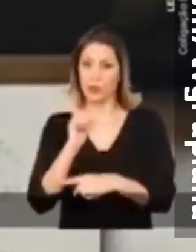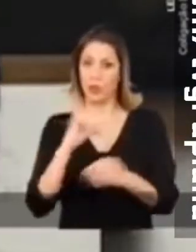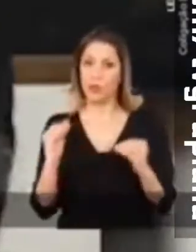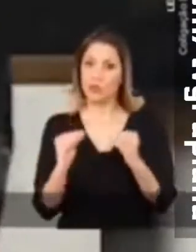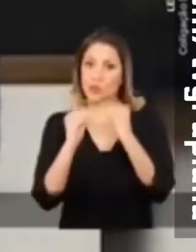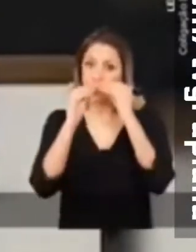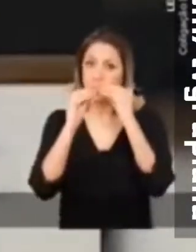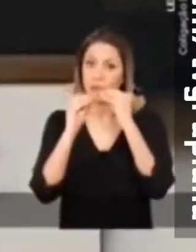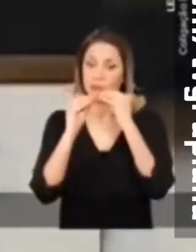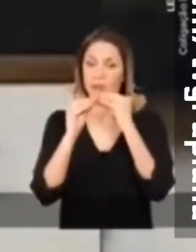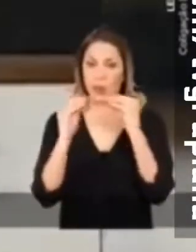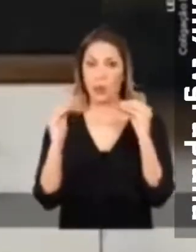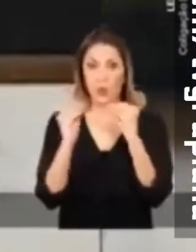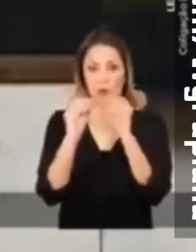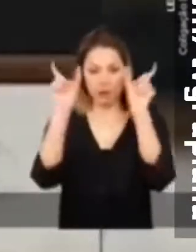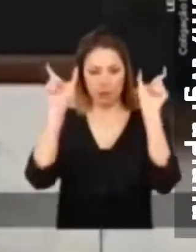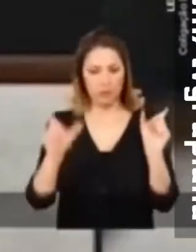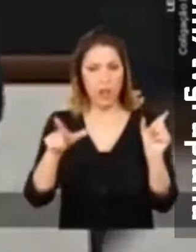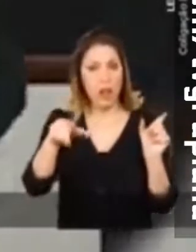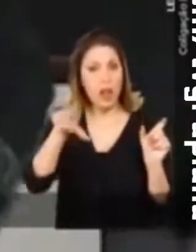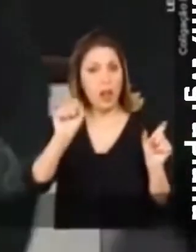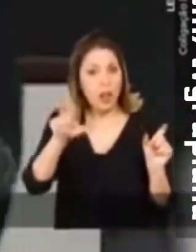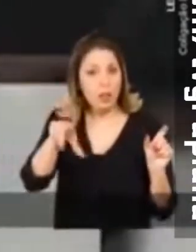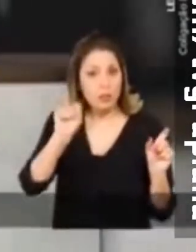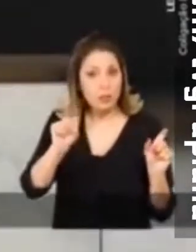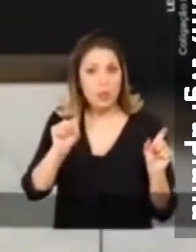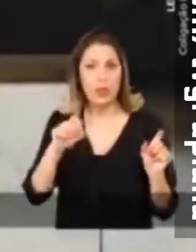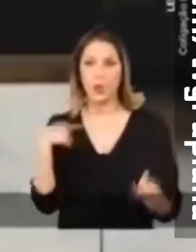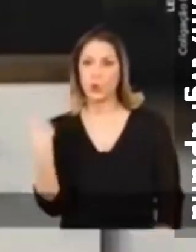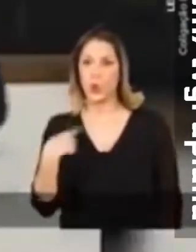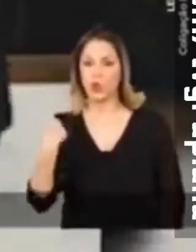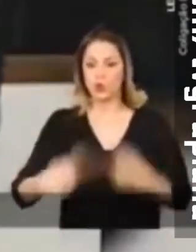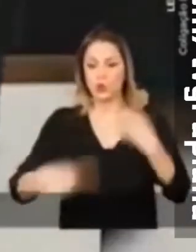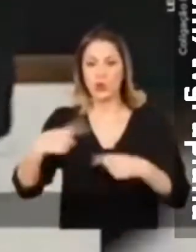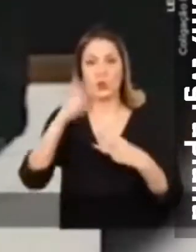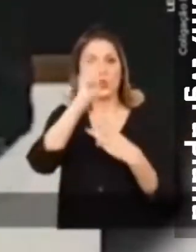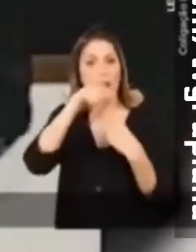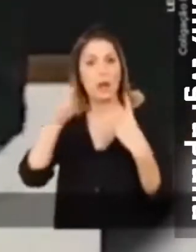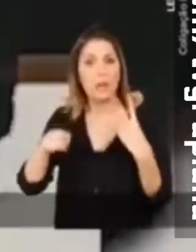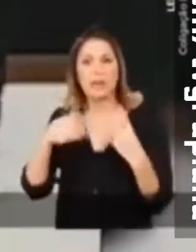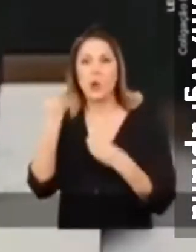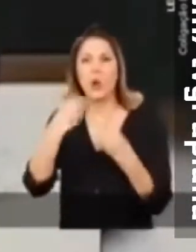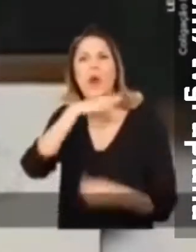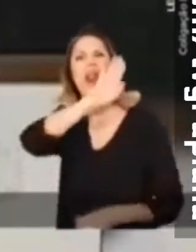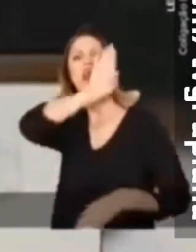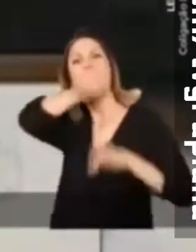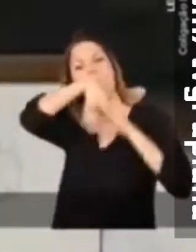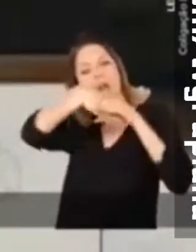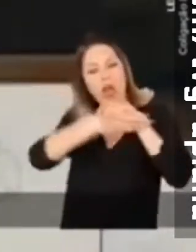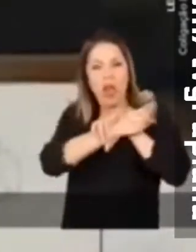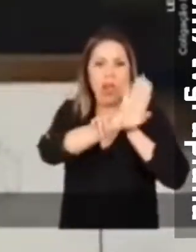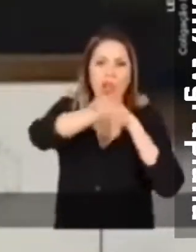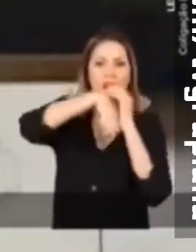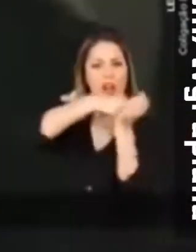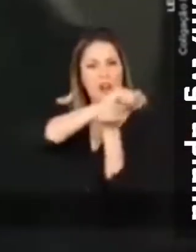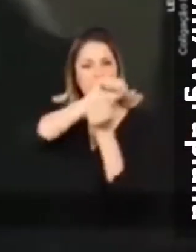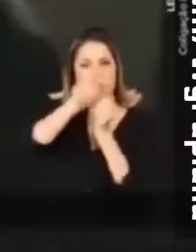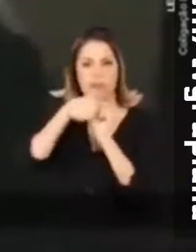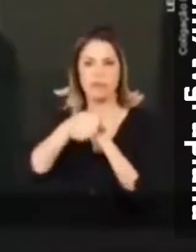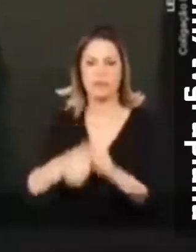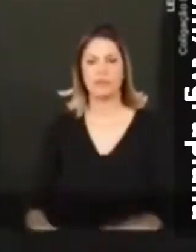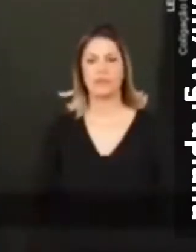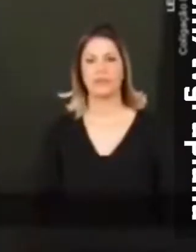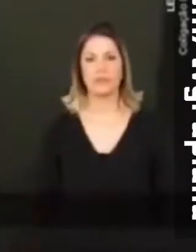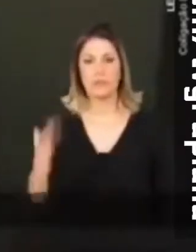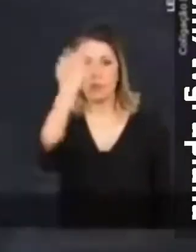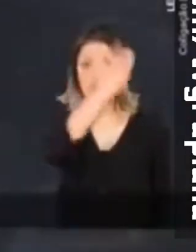beijo na boca. E a gente ficou um beijo lésbico na boca. A gente ficou 3 meses discutindo até onde entrava a língua, né? Até onde